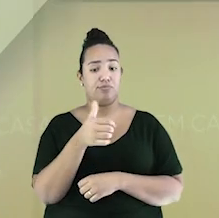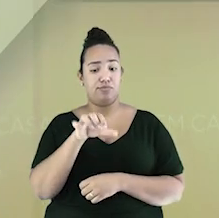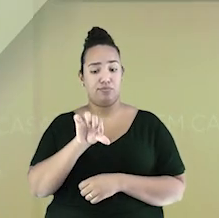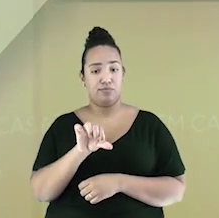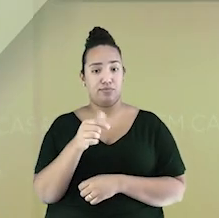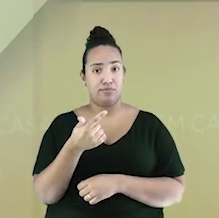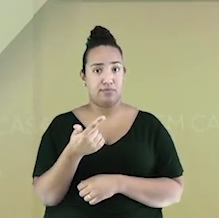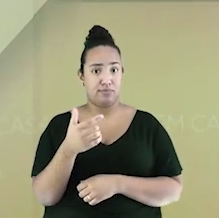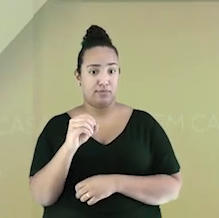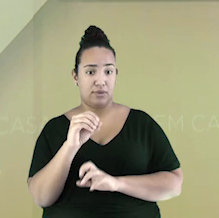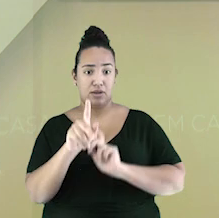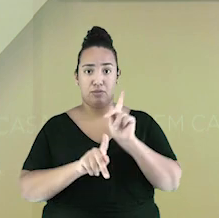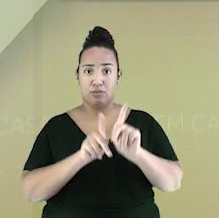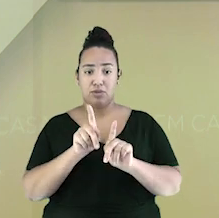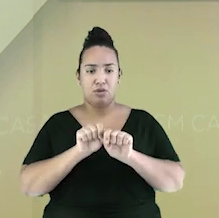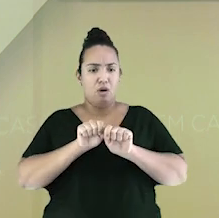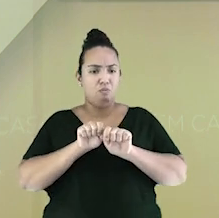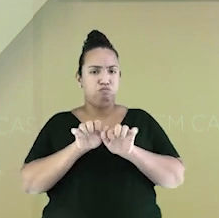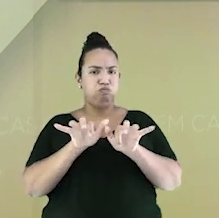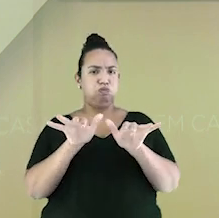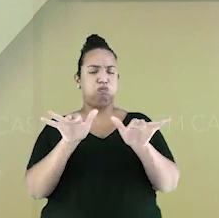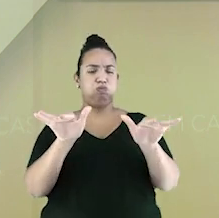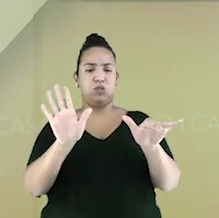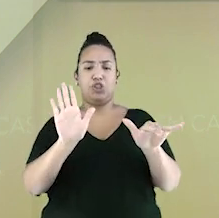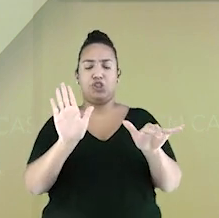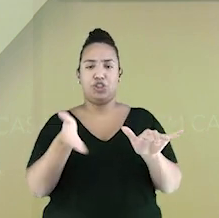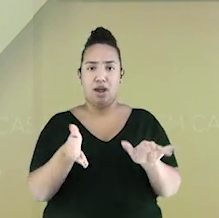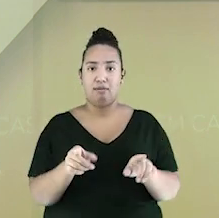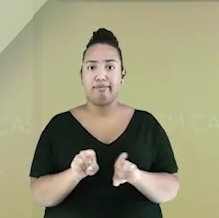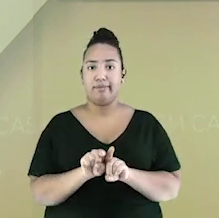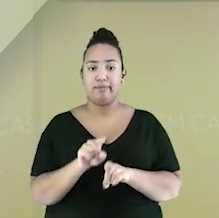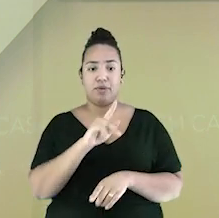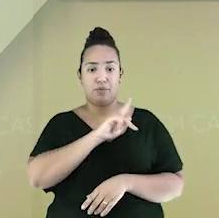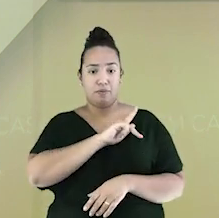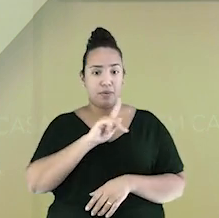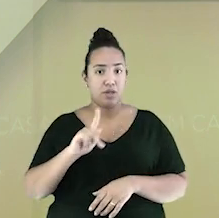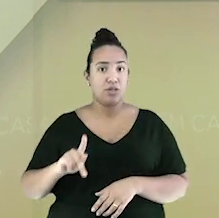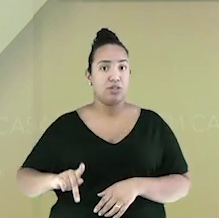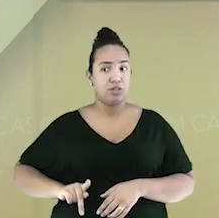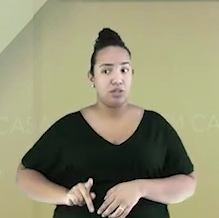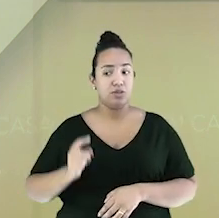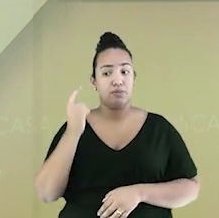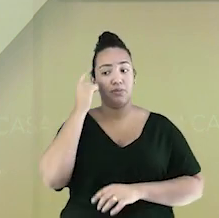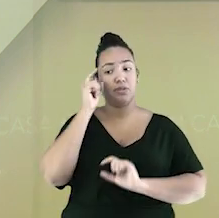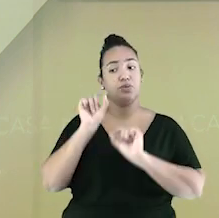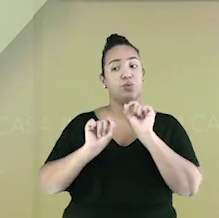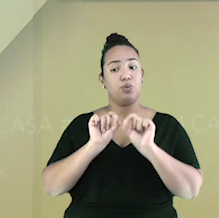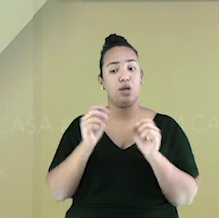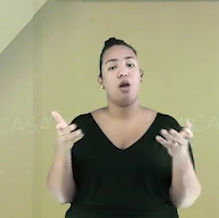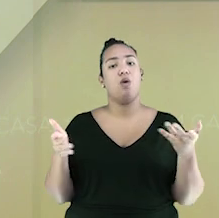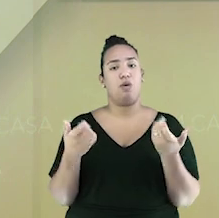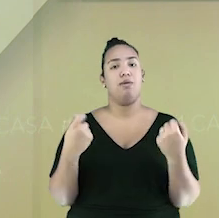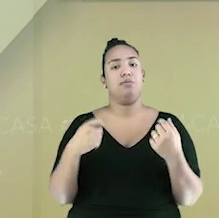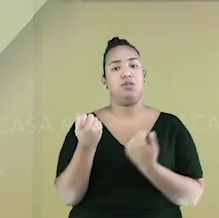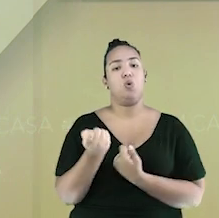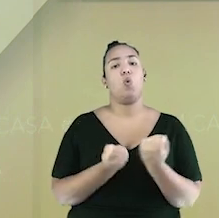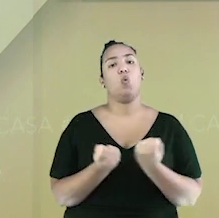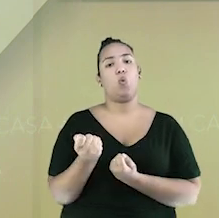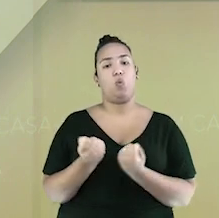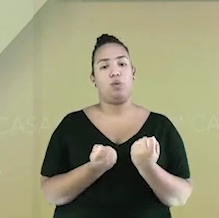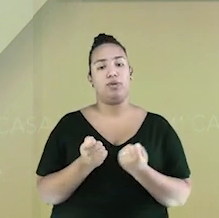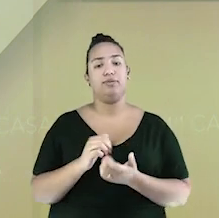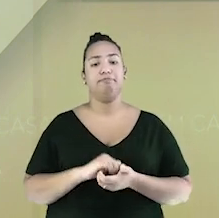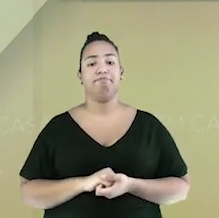a população já havia se expandido rapidamente e convenceu até o presidente da necessidade de controlar essa